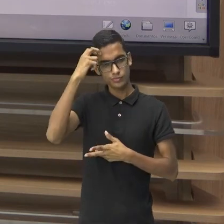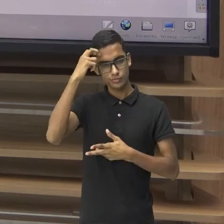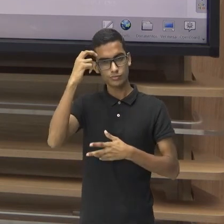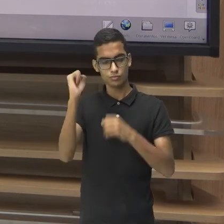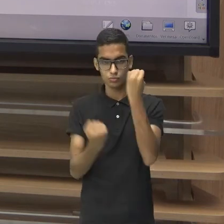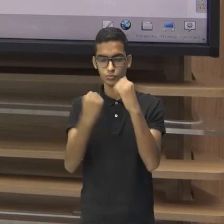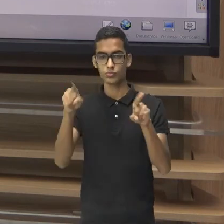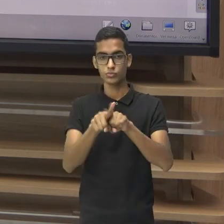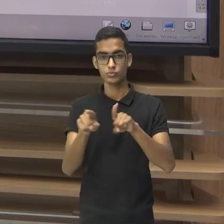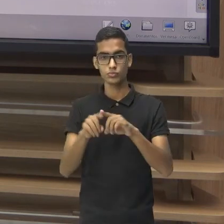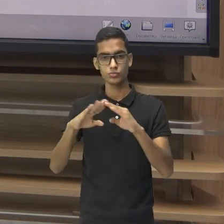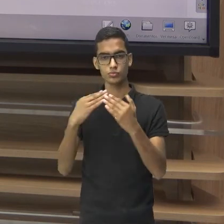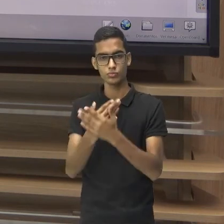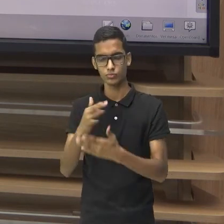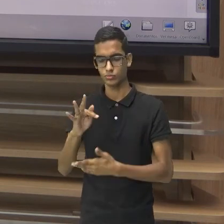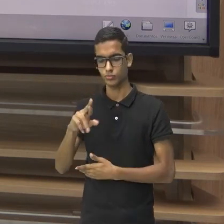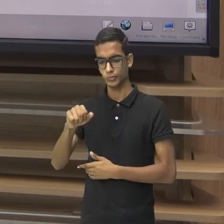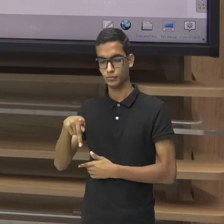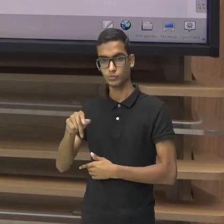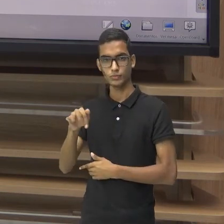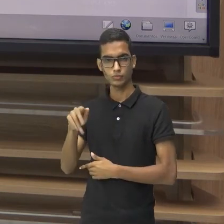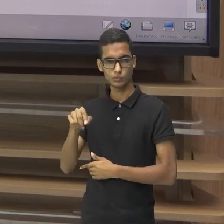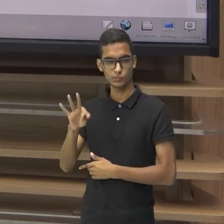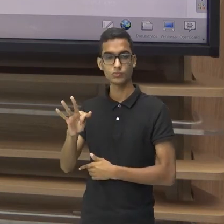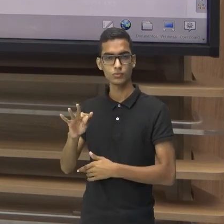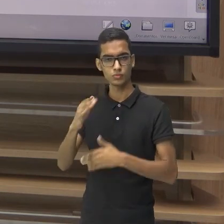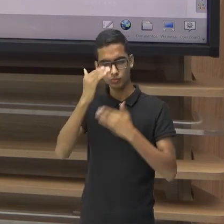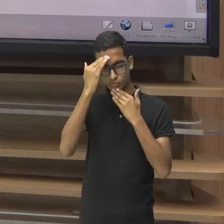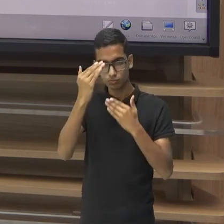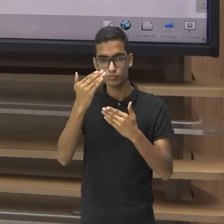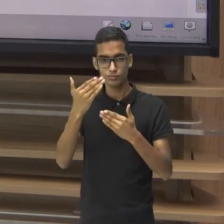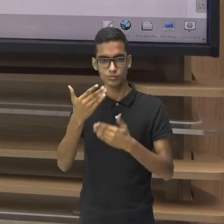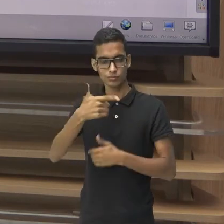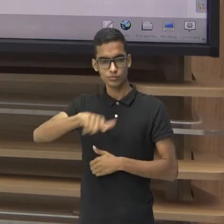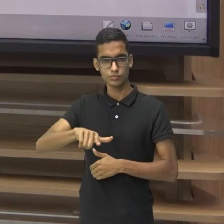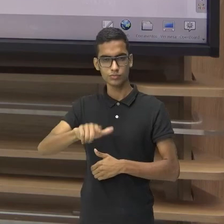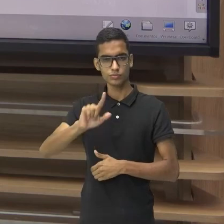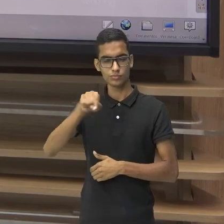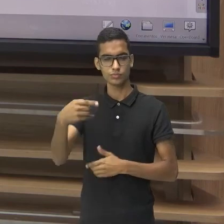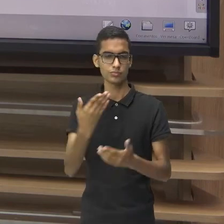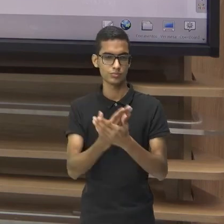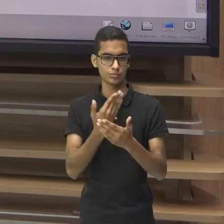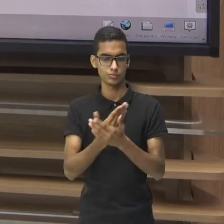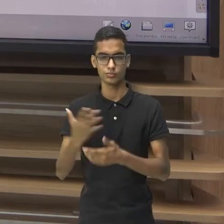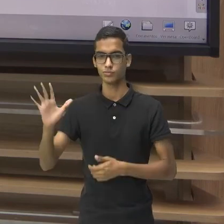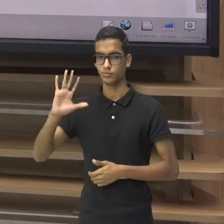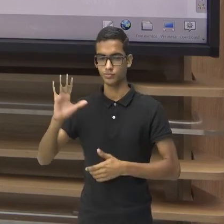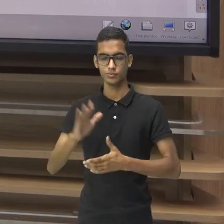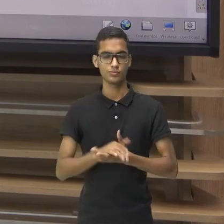Escola de Frankfurt. Muito obrigado mais uma vez e até a próxima aula.